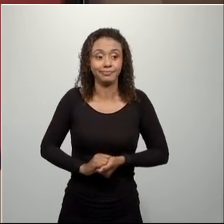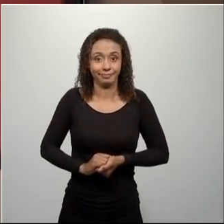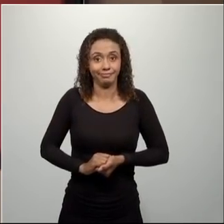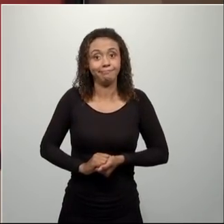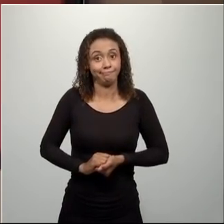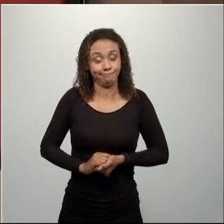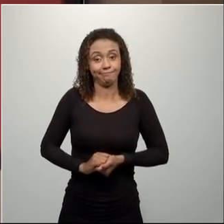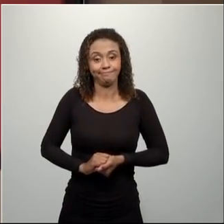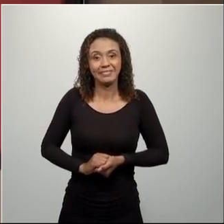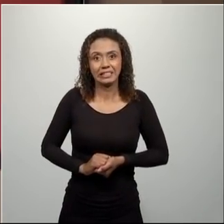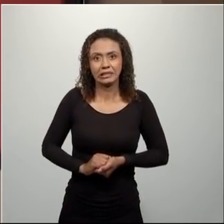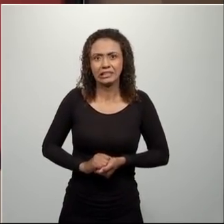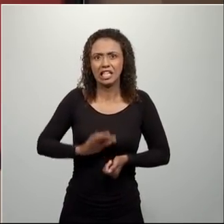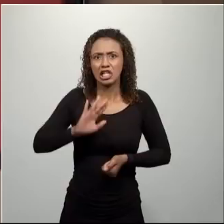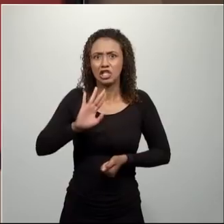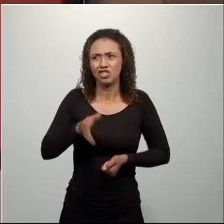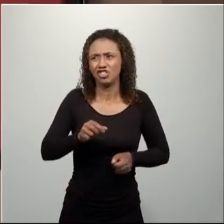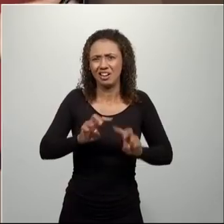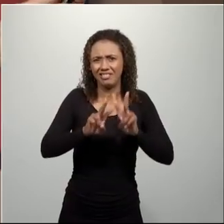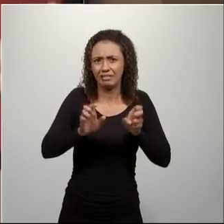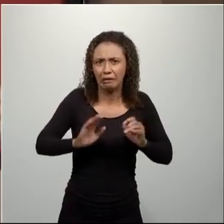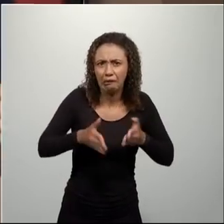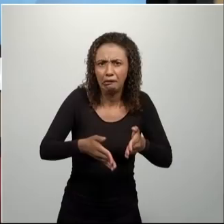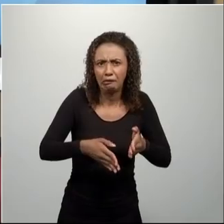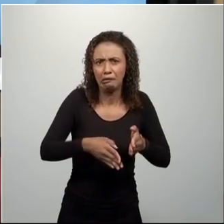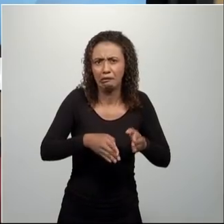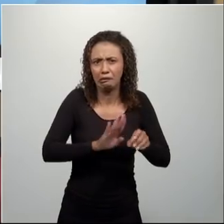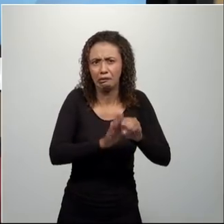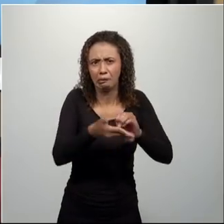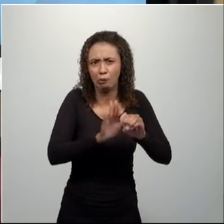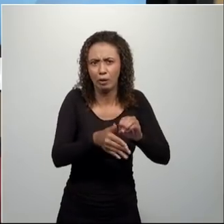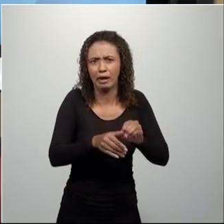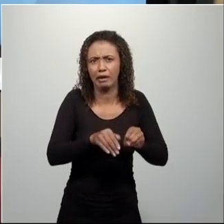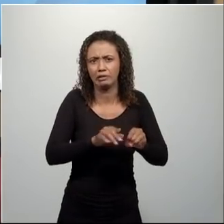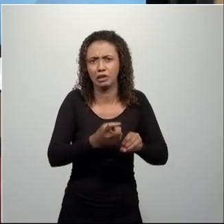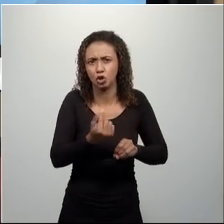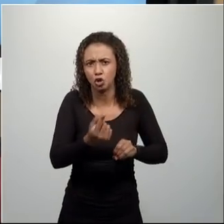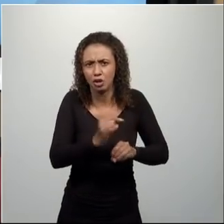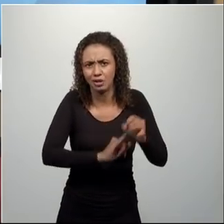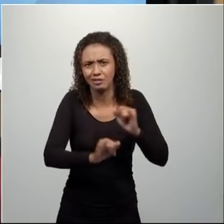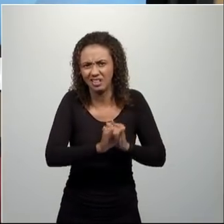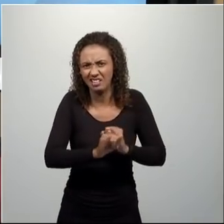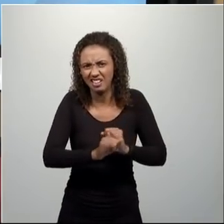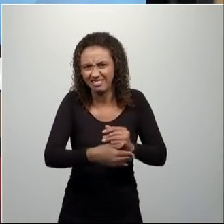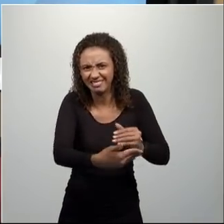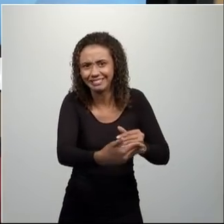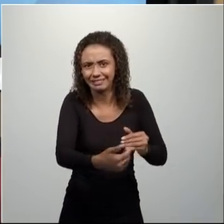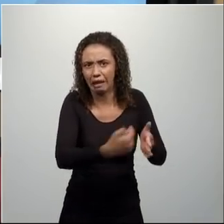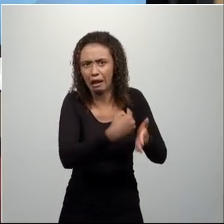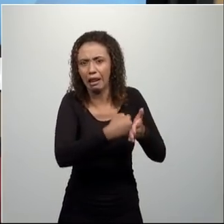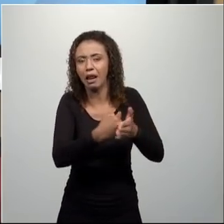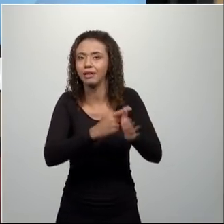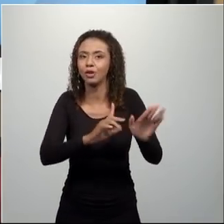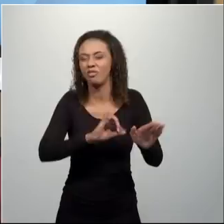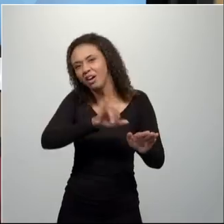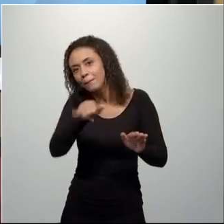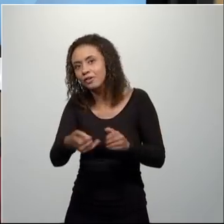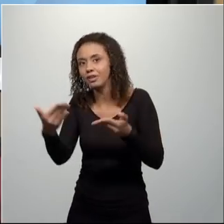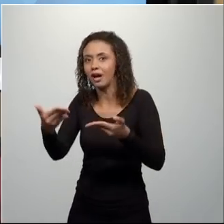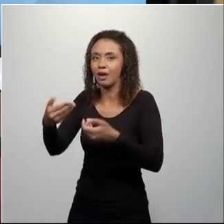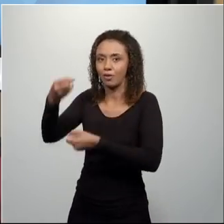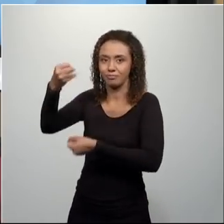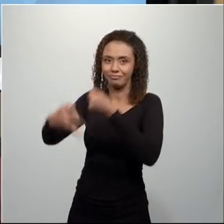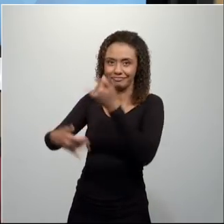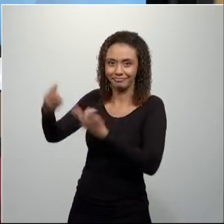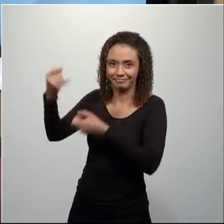já está entrando bastante encryptor morrendo também então acho que posso continuar por aqui discutindo a parte técnica por trás